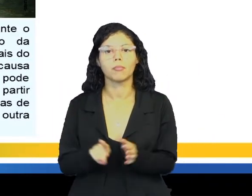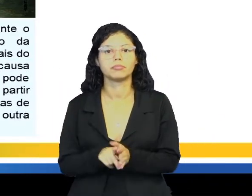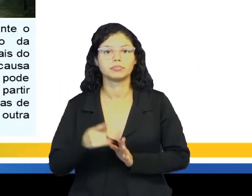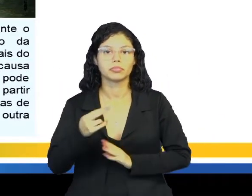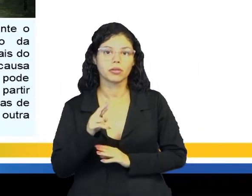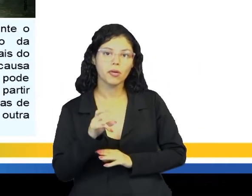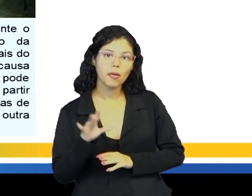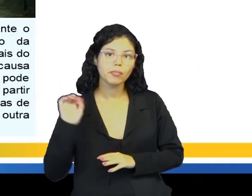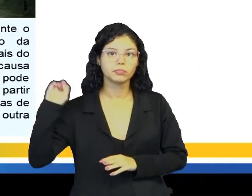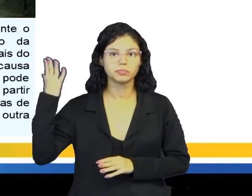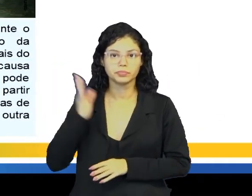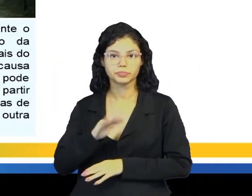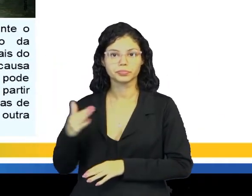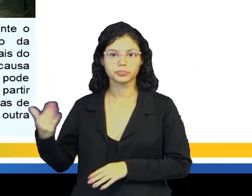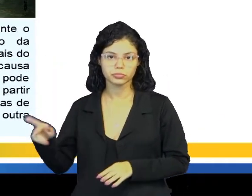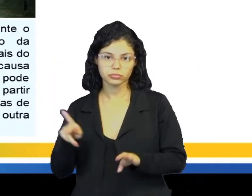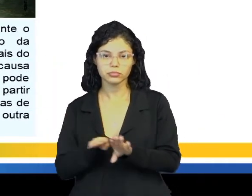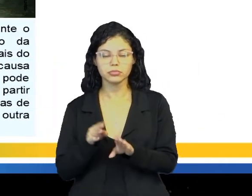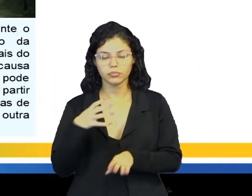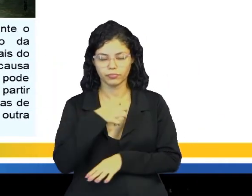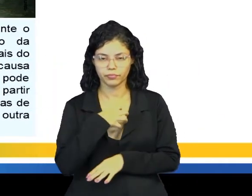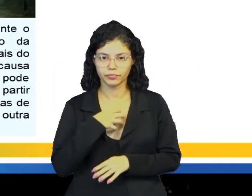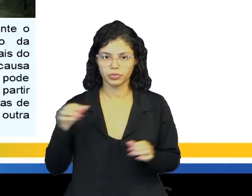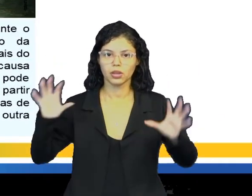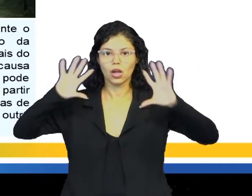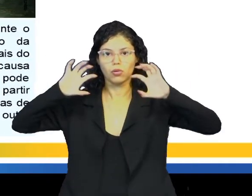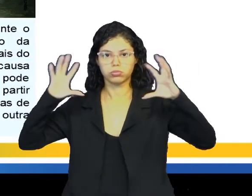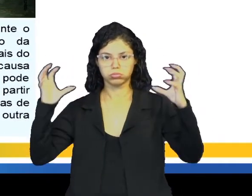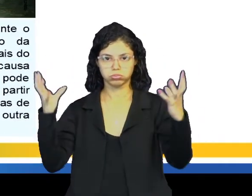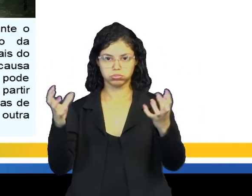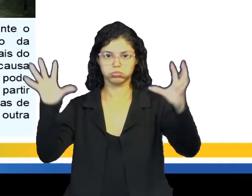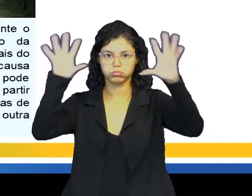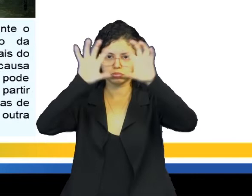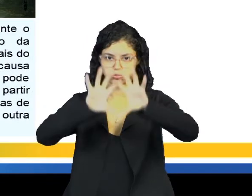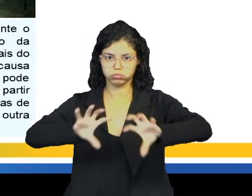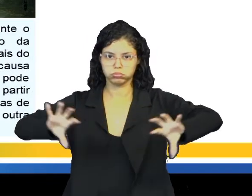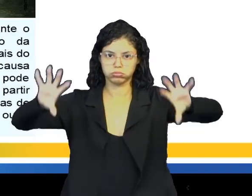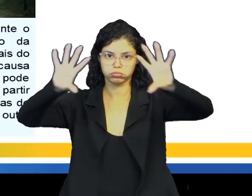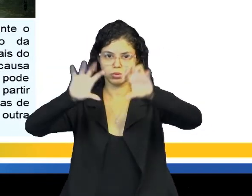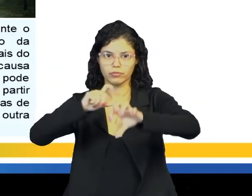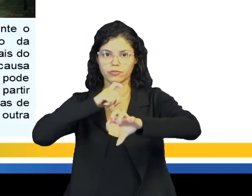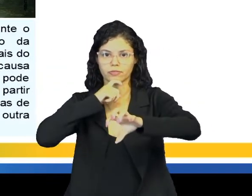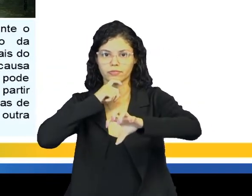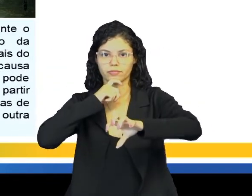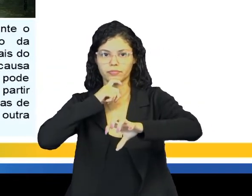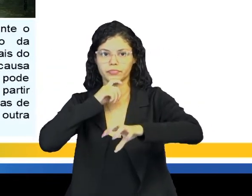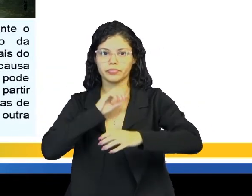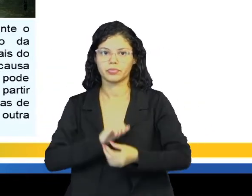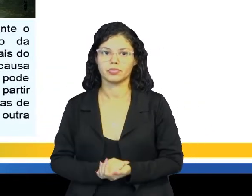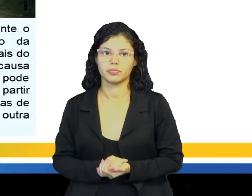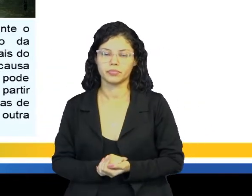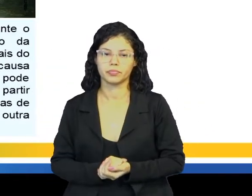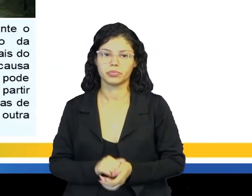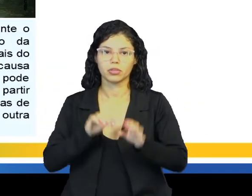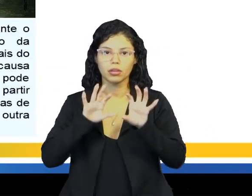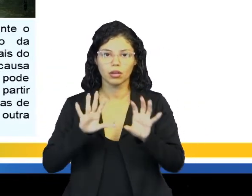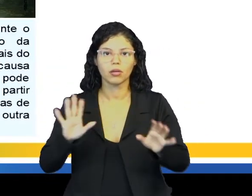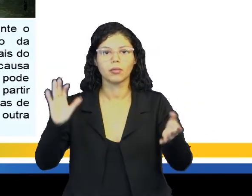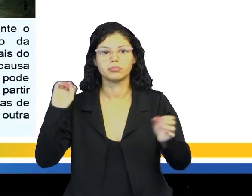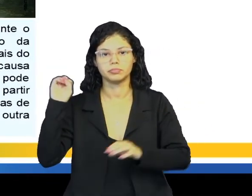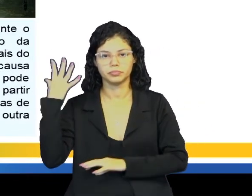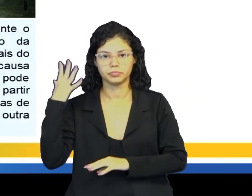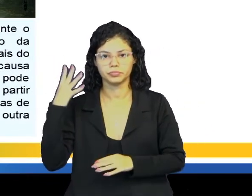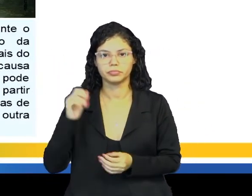As precipitações ocorrem quando, no momento do vapor da água se encontra nas nuvens, se congelam em razão da altitude. A partir dessa